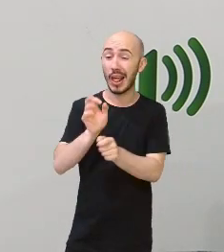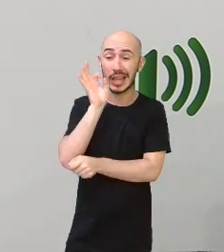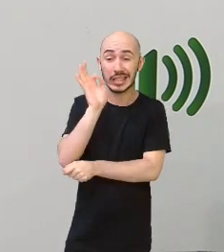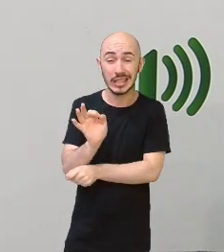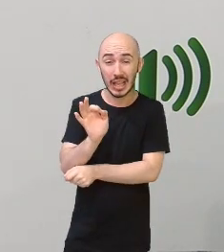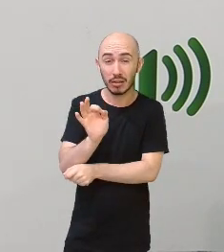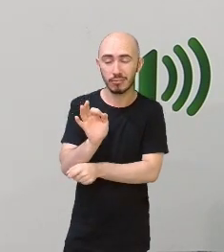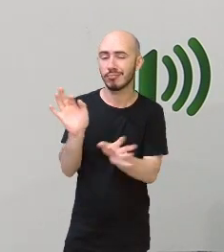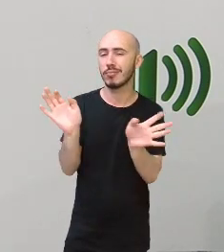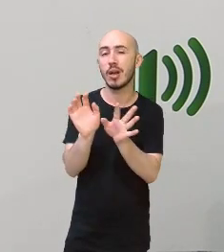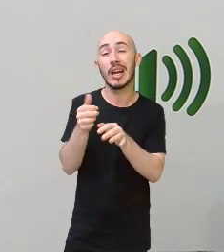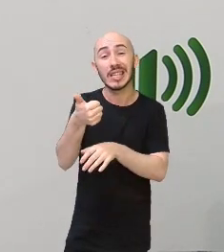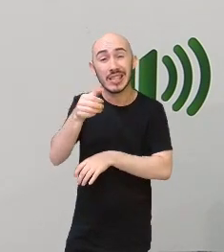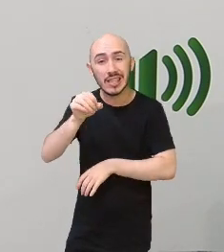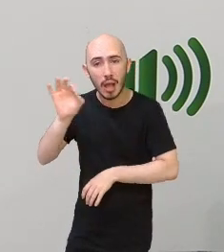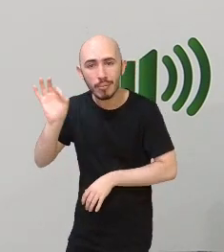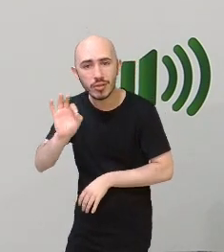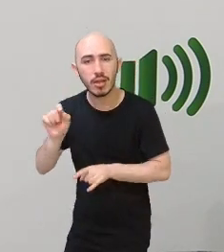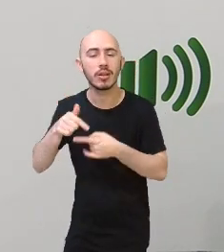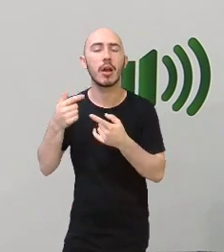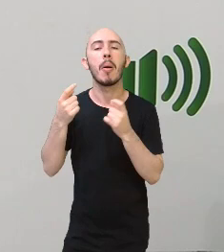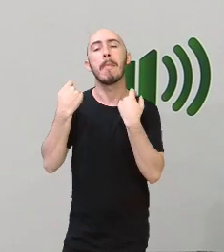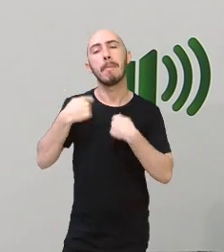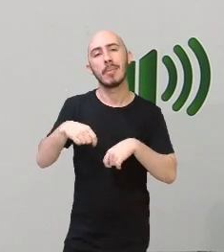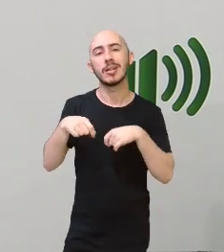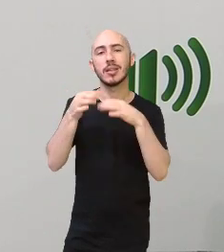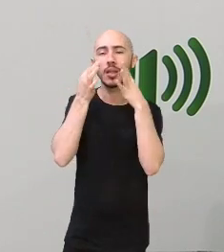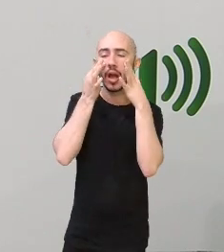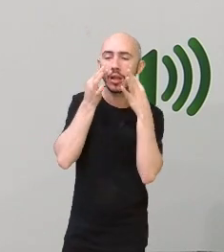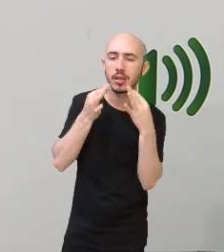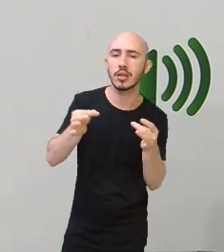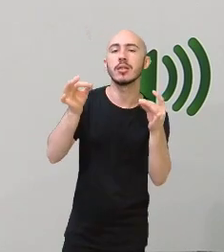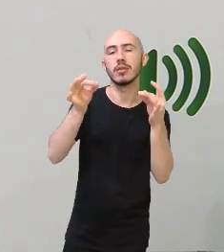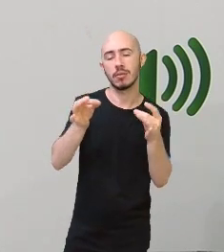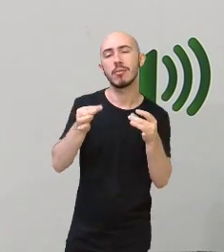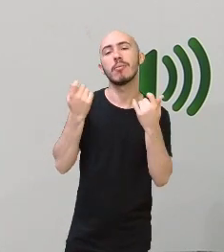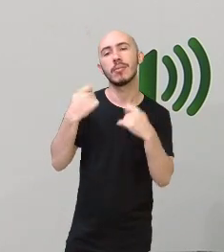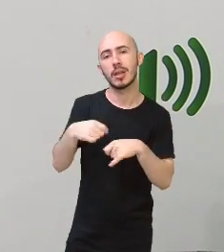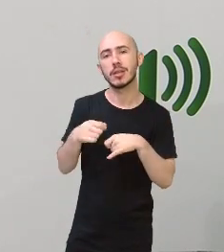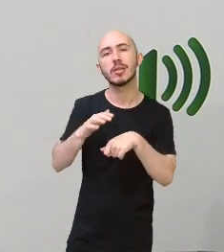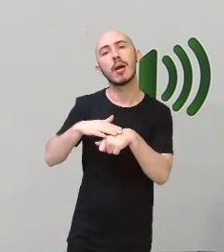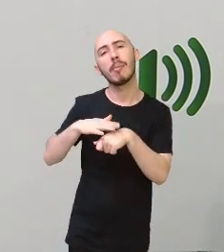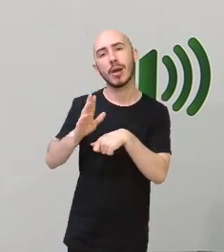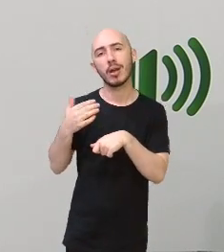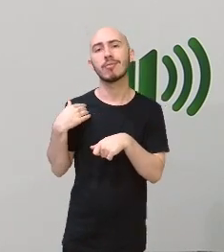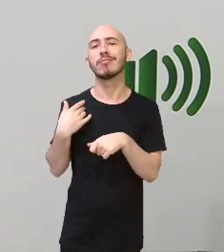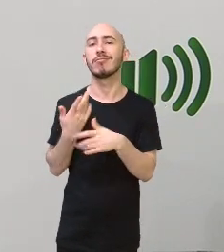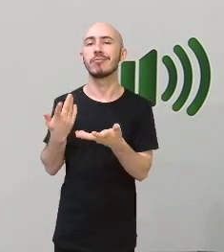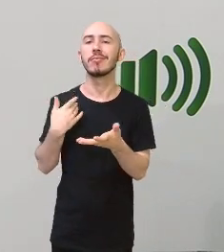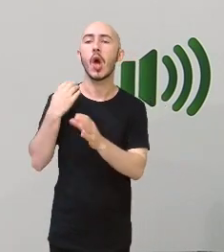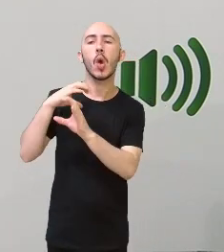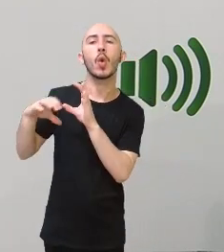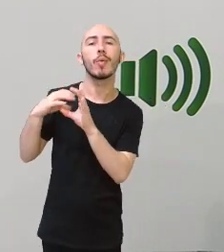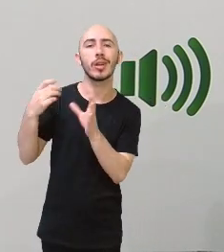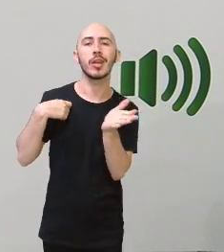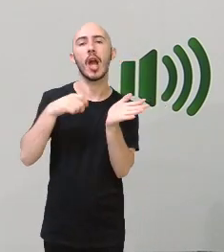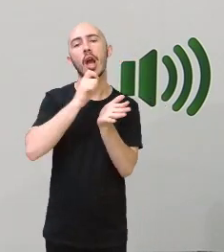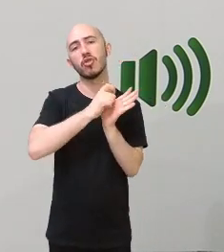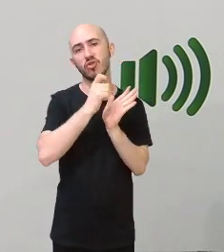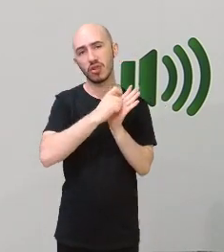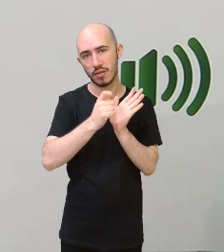sempre, mas você vai ter uma atenção maior ao escrever, ao querer comunicar. Porque a partir do momento que